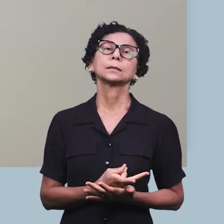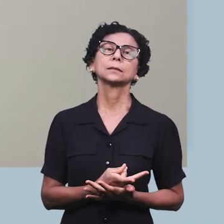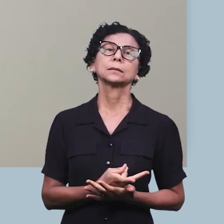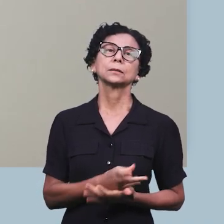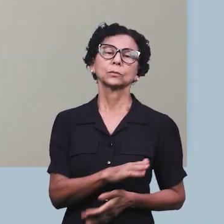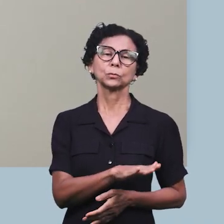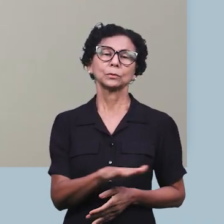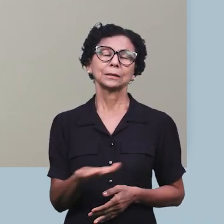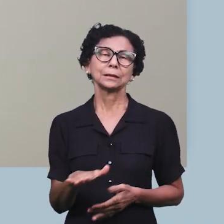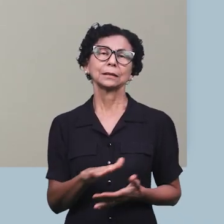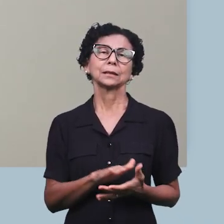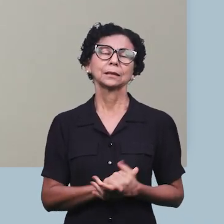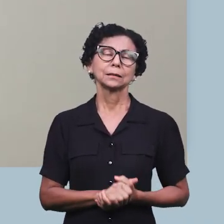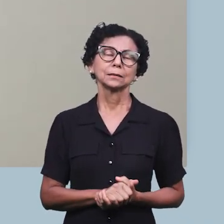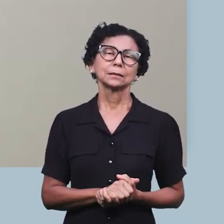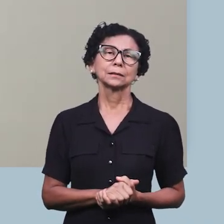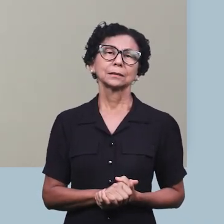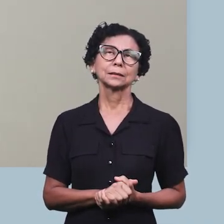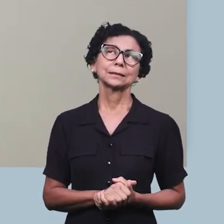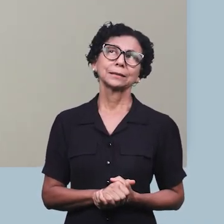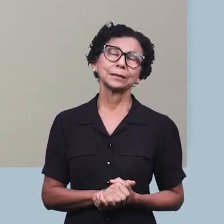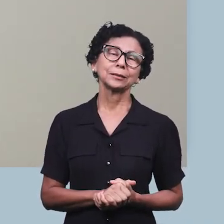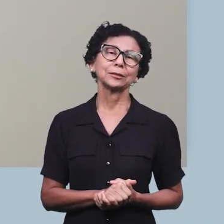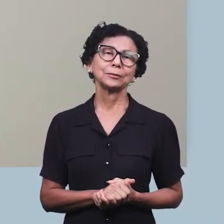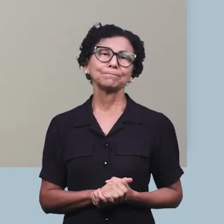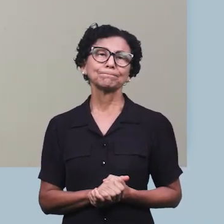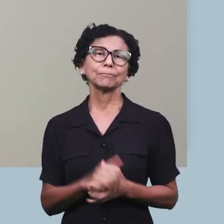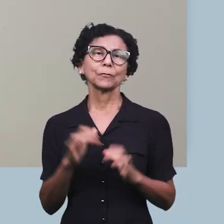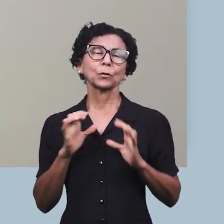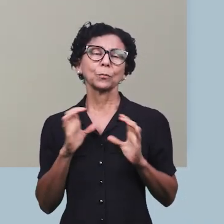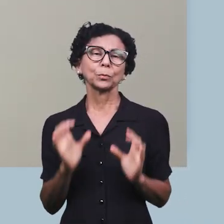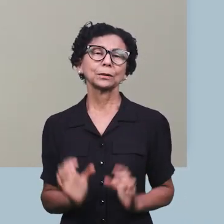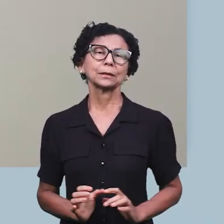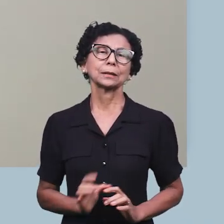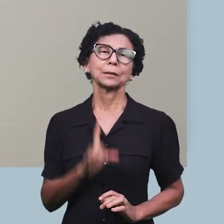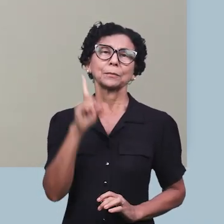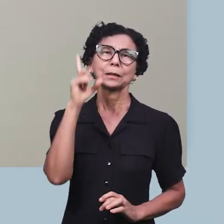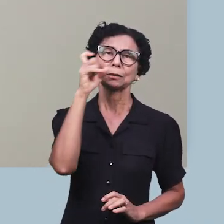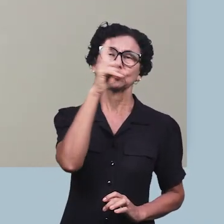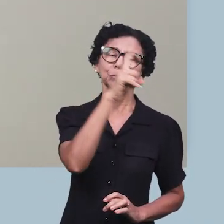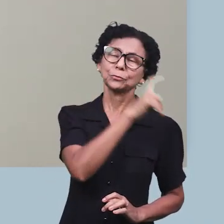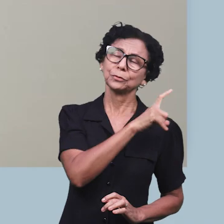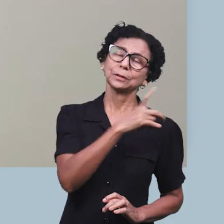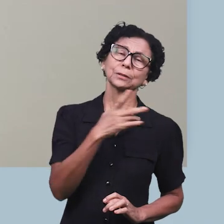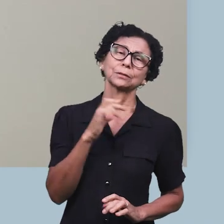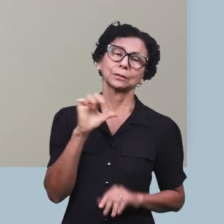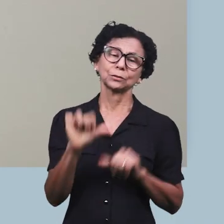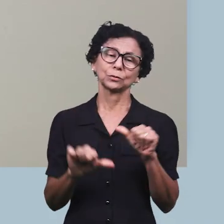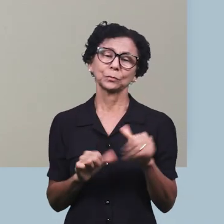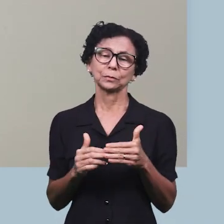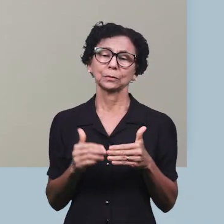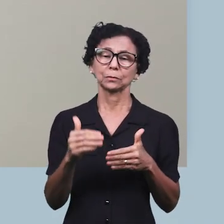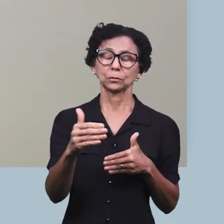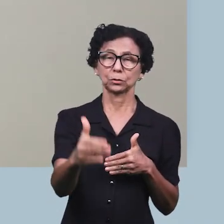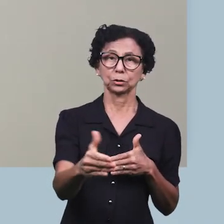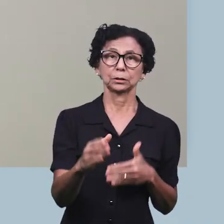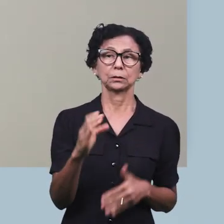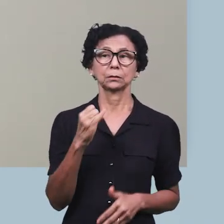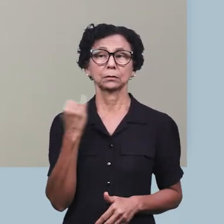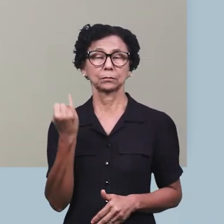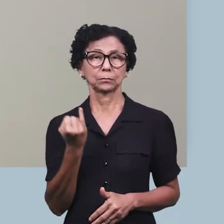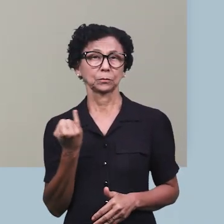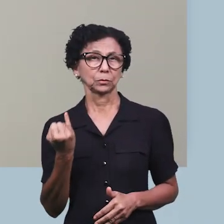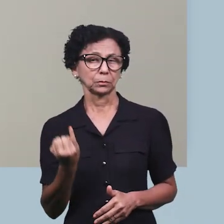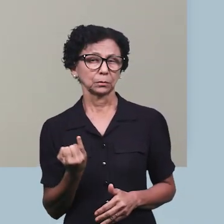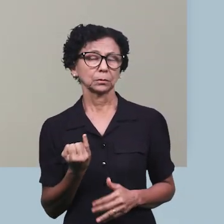com crianças que têm essa rigidez, que são crianças que têm uma certa dificuldade de mudar essa rotina. Por isso que é